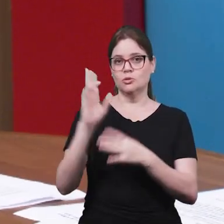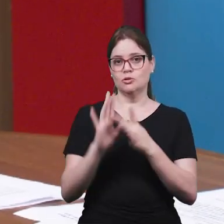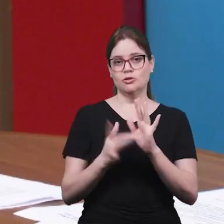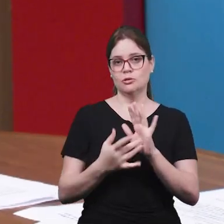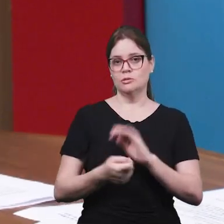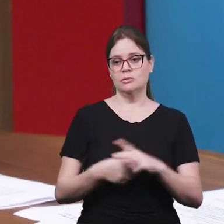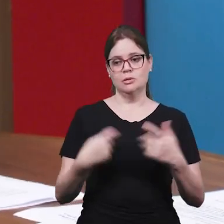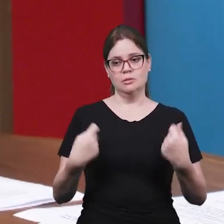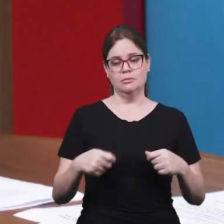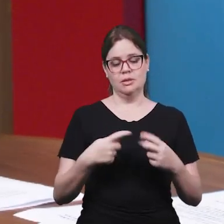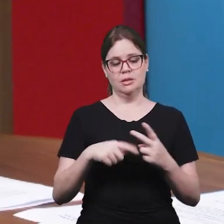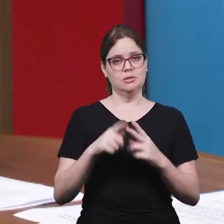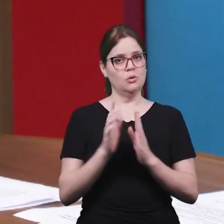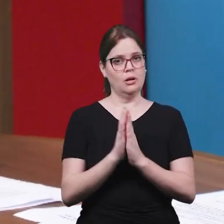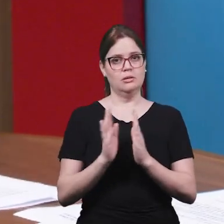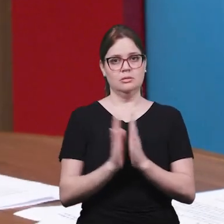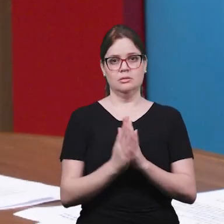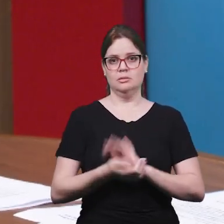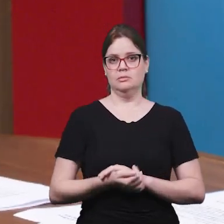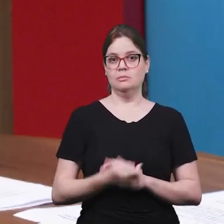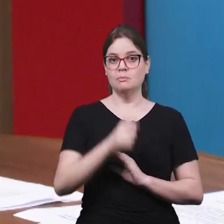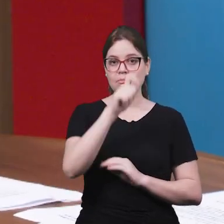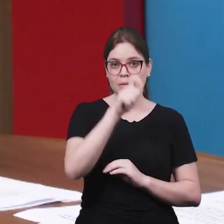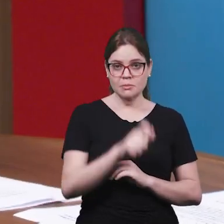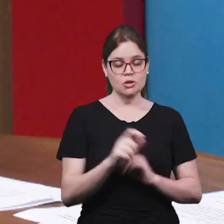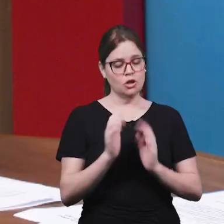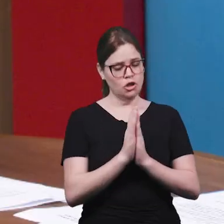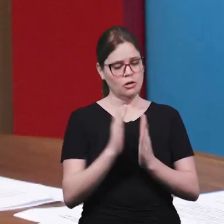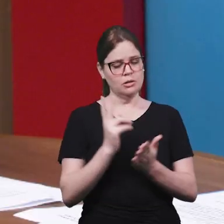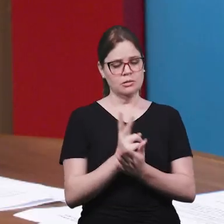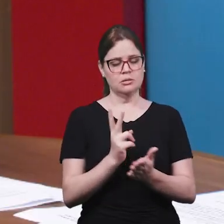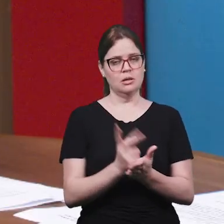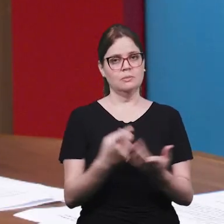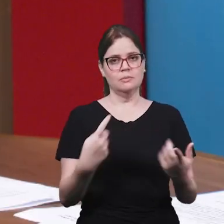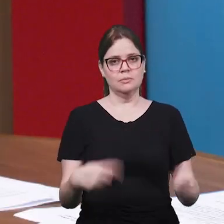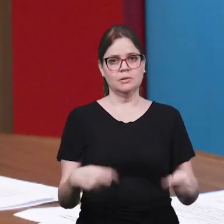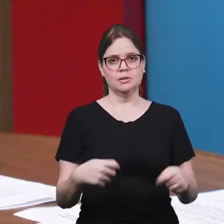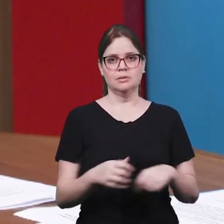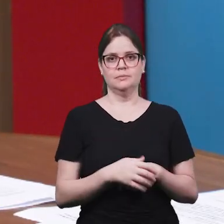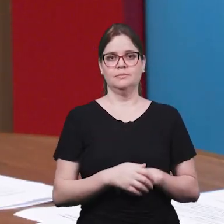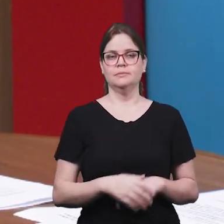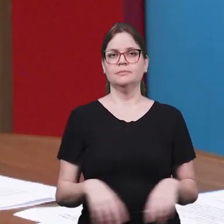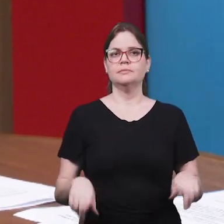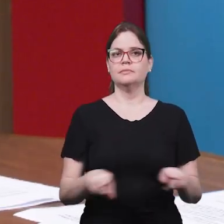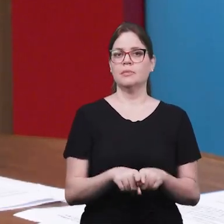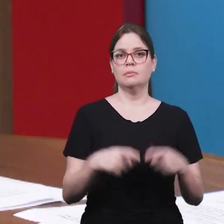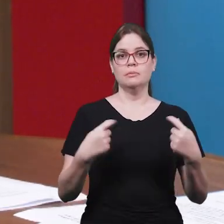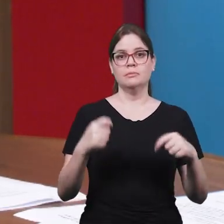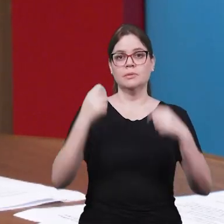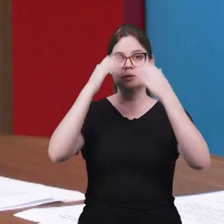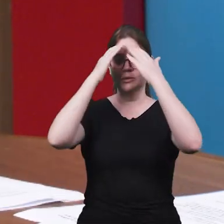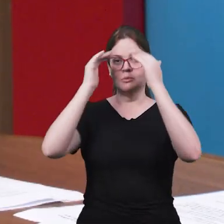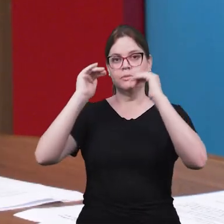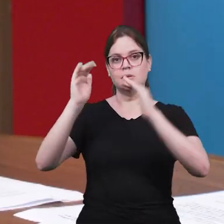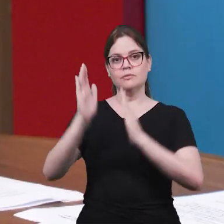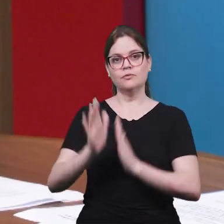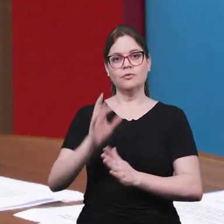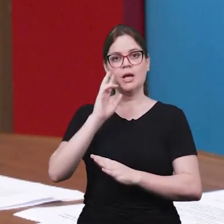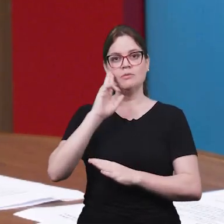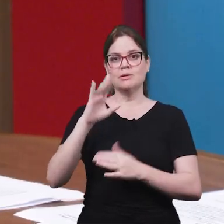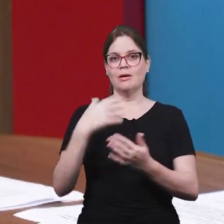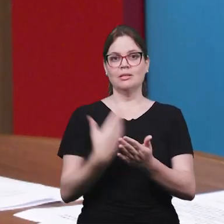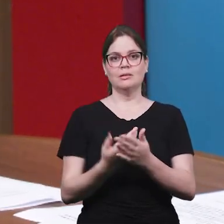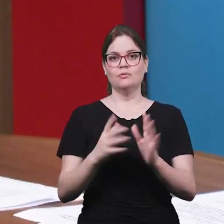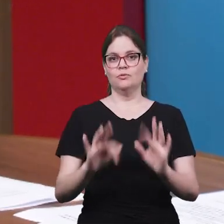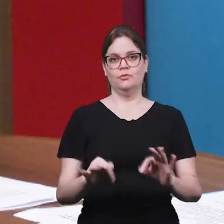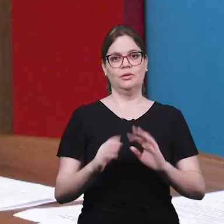que ser uma pessoa de oração, né, comprometida com a oração, né? E tem que ser obediente e fiel ao Senhor